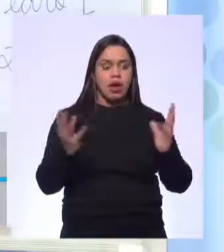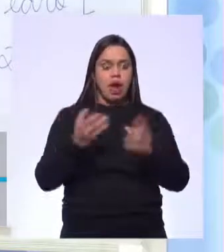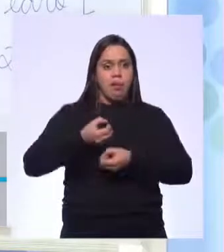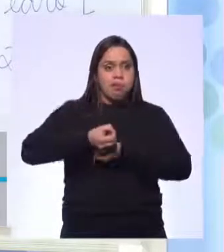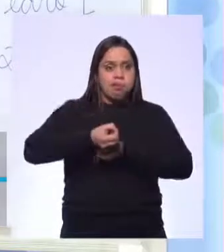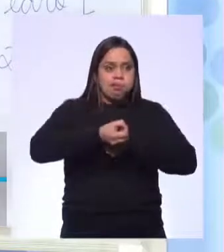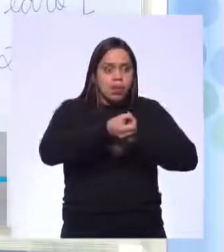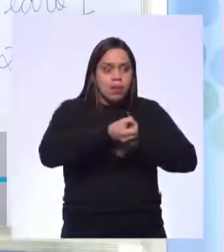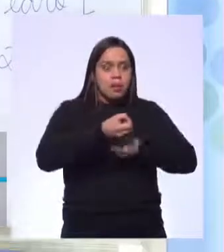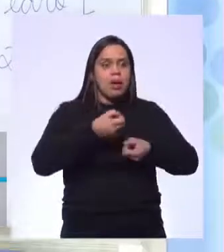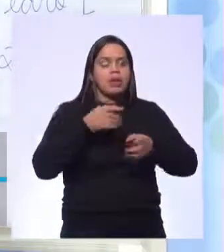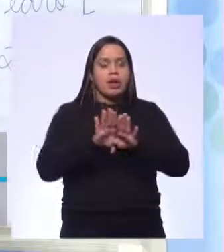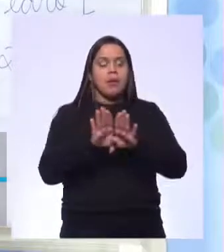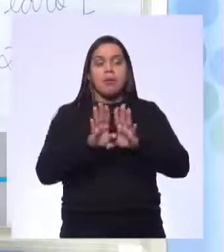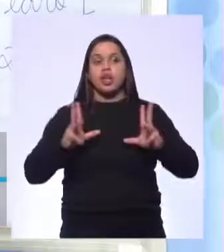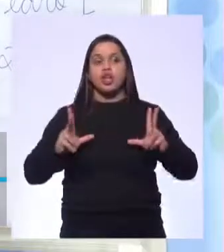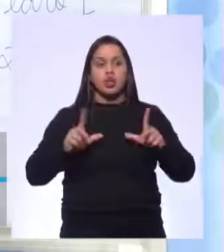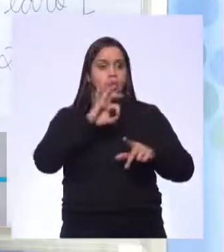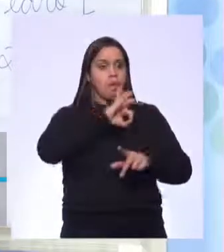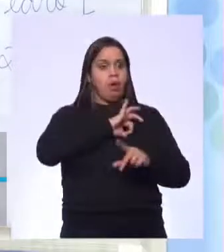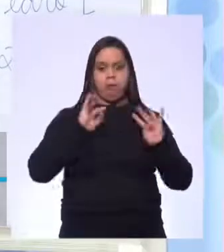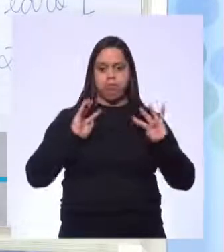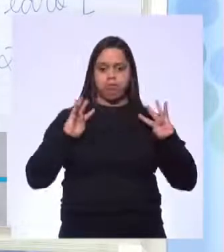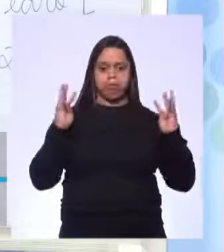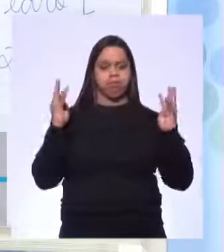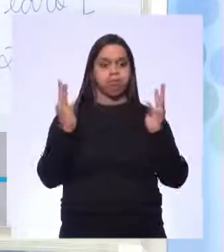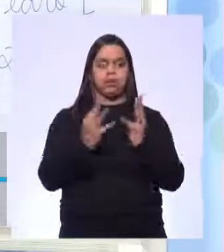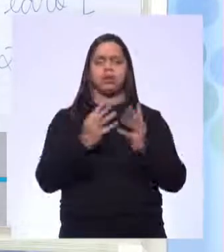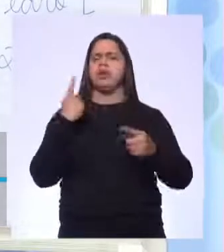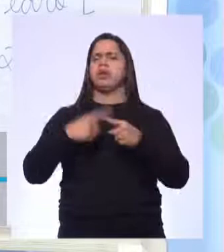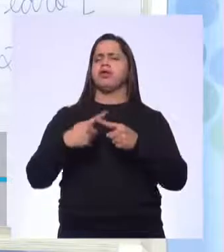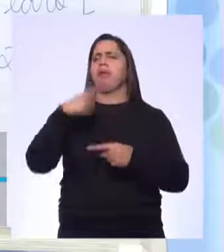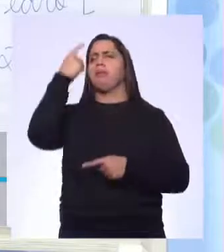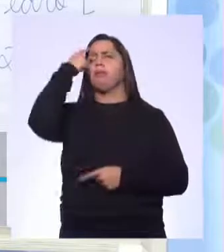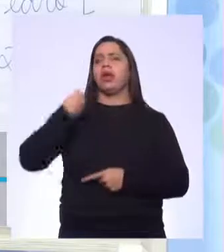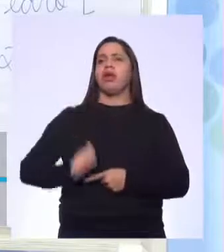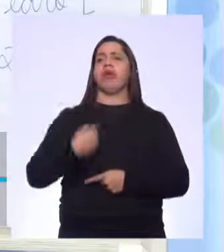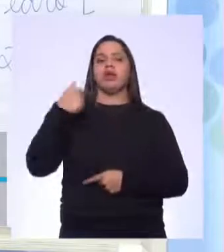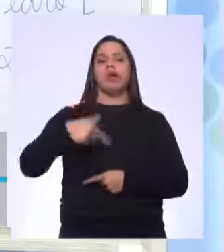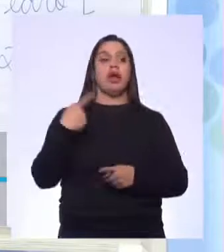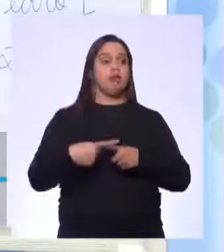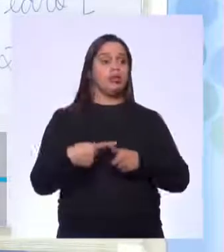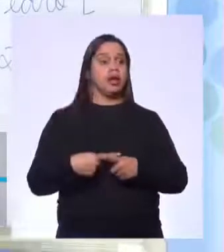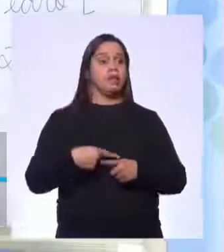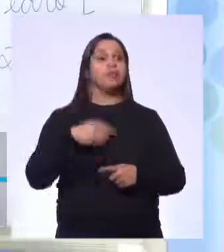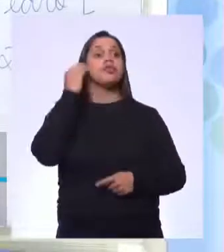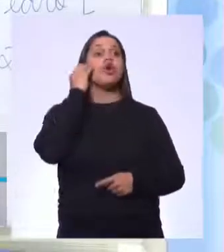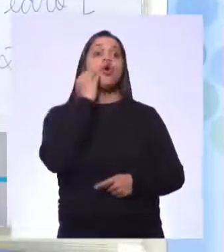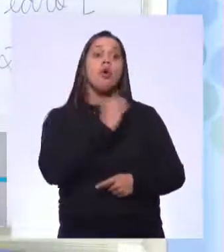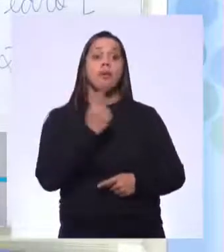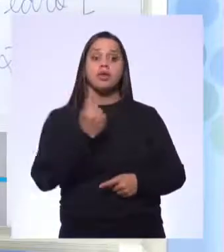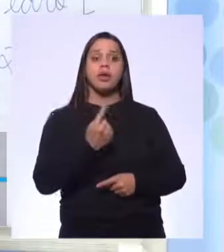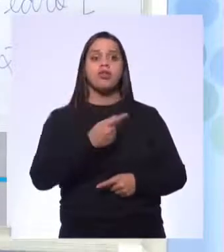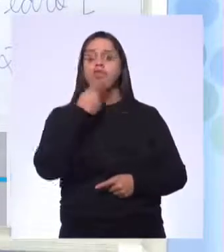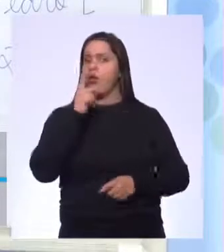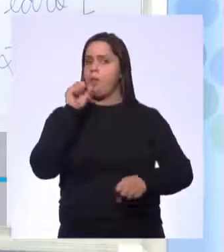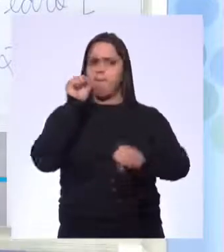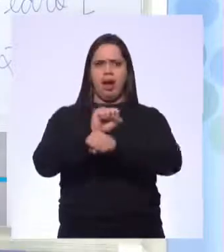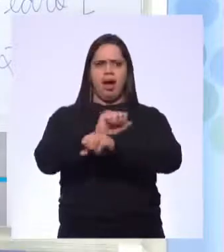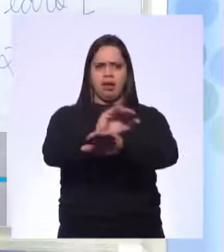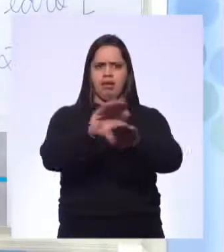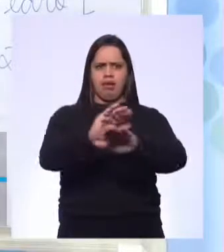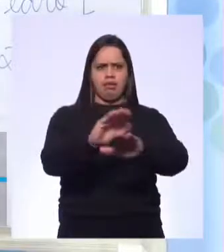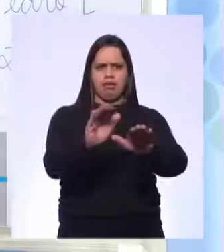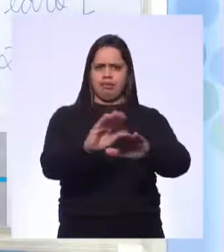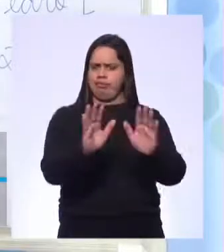estava acontecendo, mas por que eles estão aqui? Né? Estavam lá porque Dom Pedro já falou, para com tudo. Para com tudo.